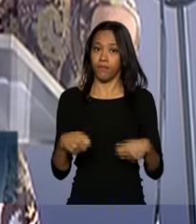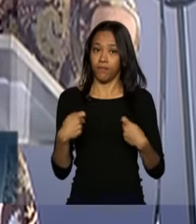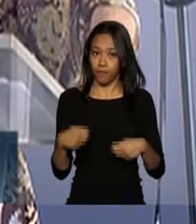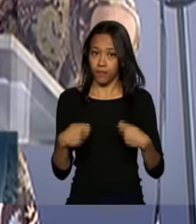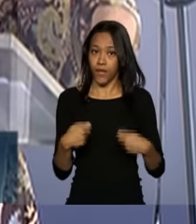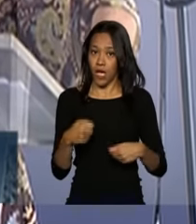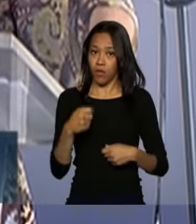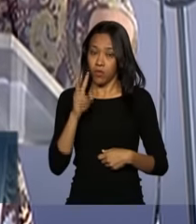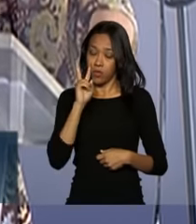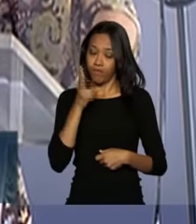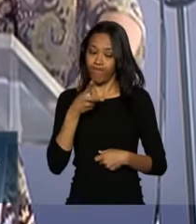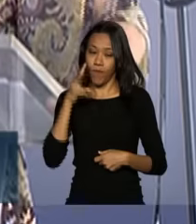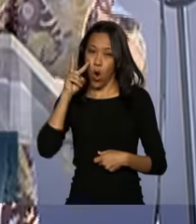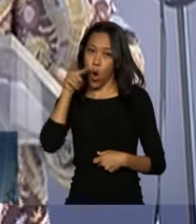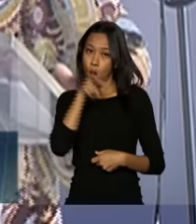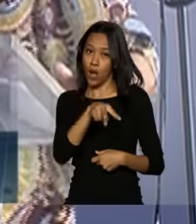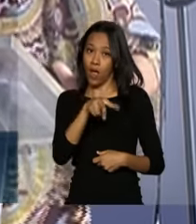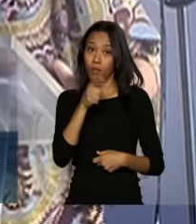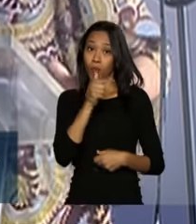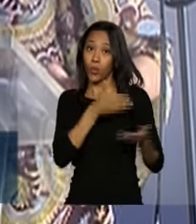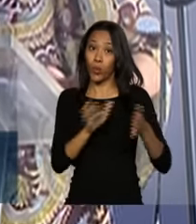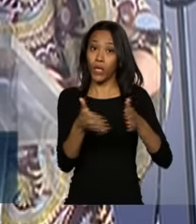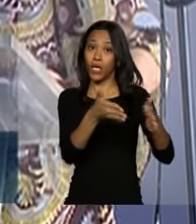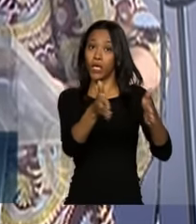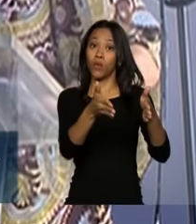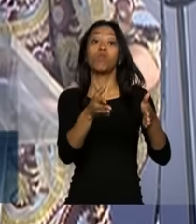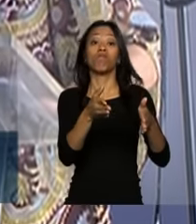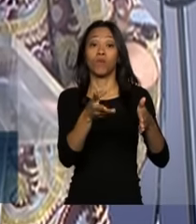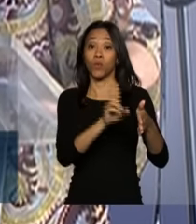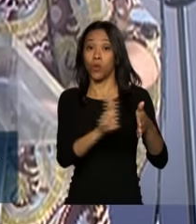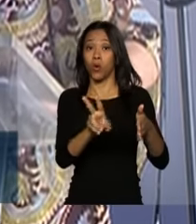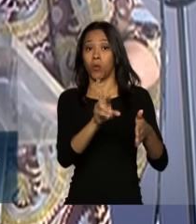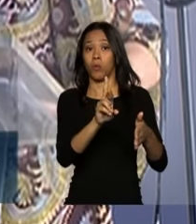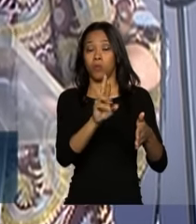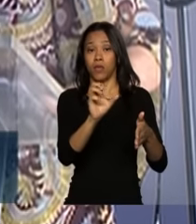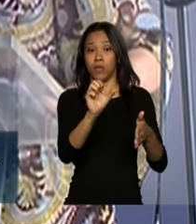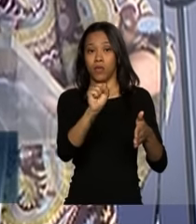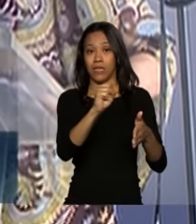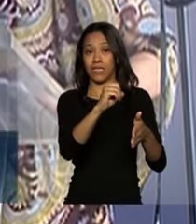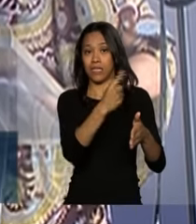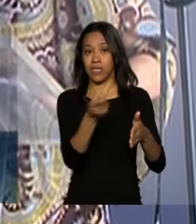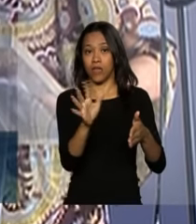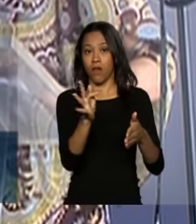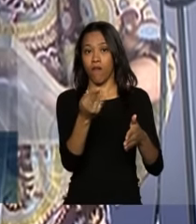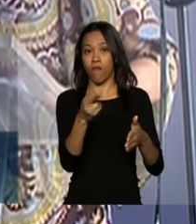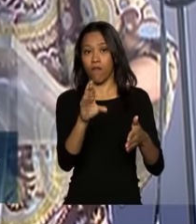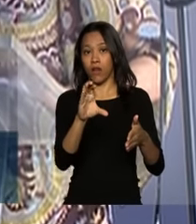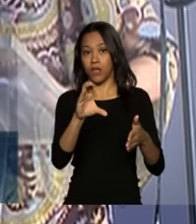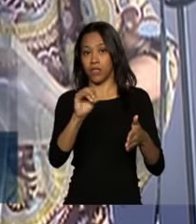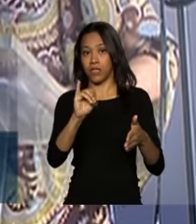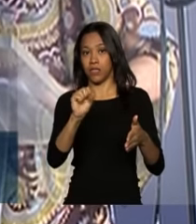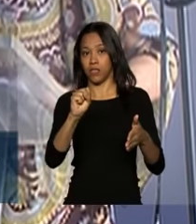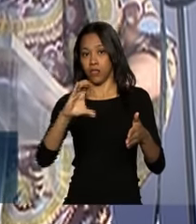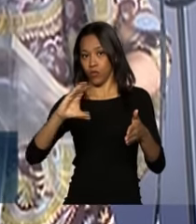para o São Francisco. A primeira coisa que a gente tem de fazer no São Francisco,